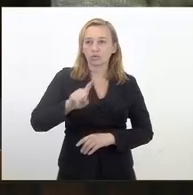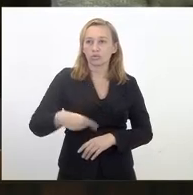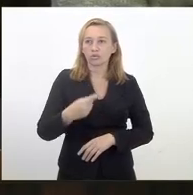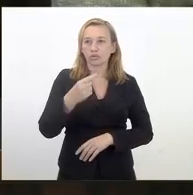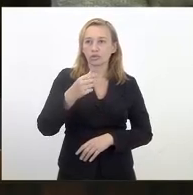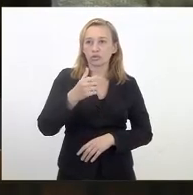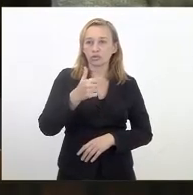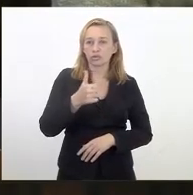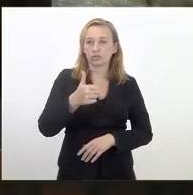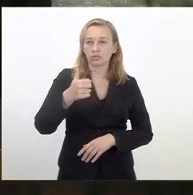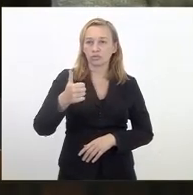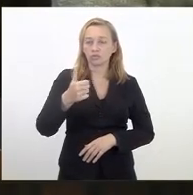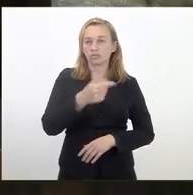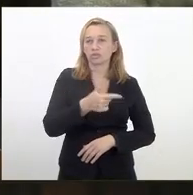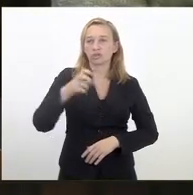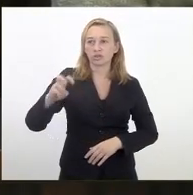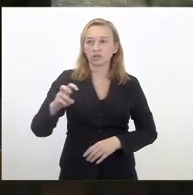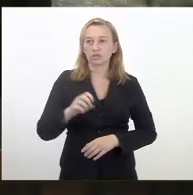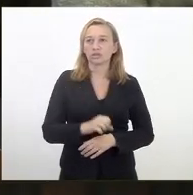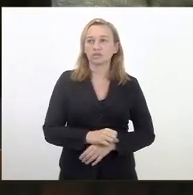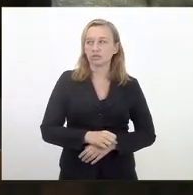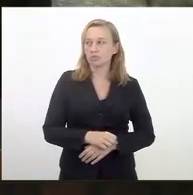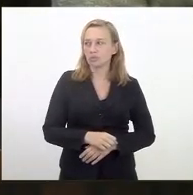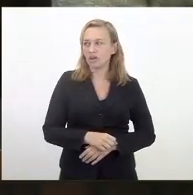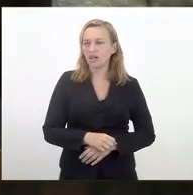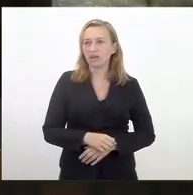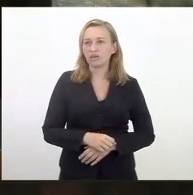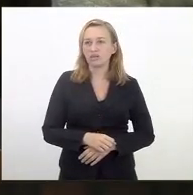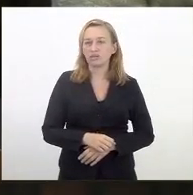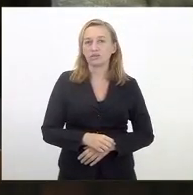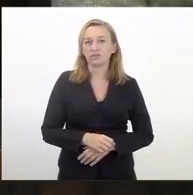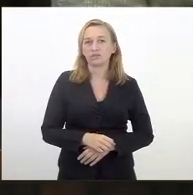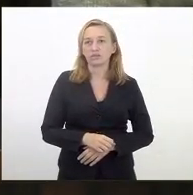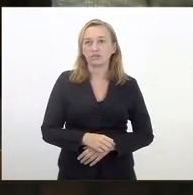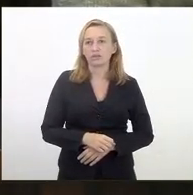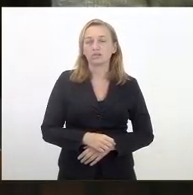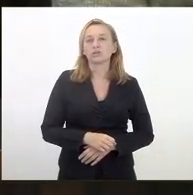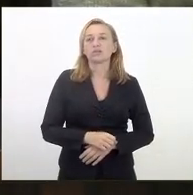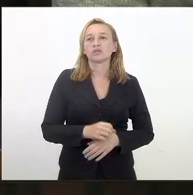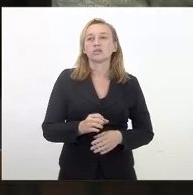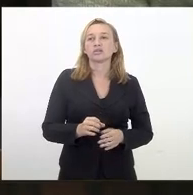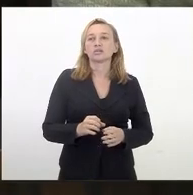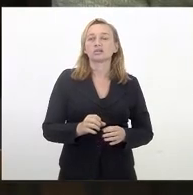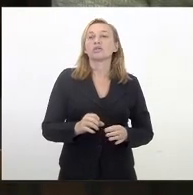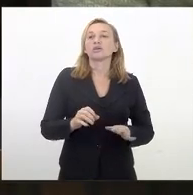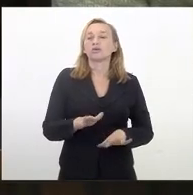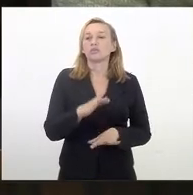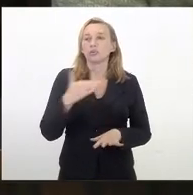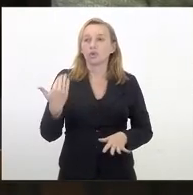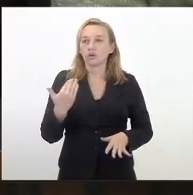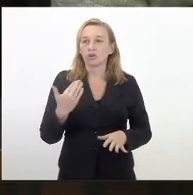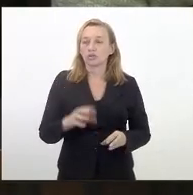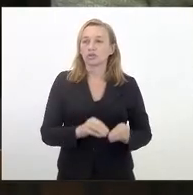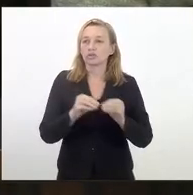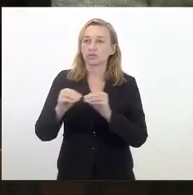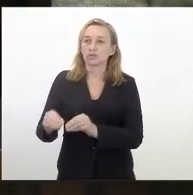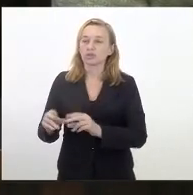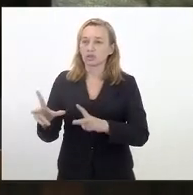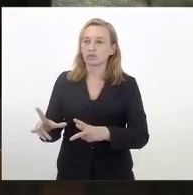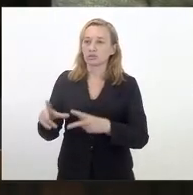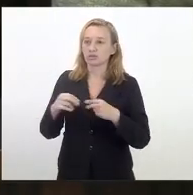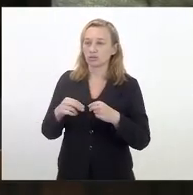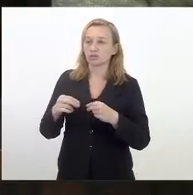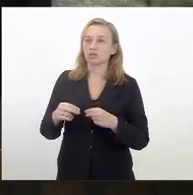seja mais de dois mil e vinte e dispõe sobre a isenção do Imposto sobre transmissão causa Mortis e doação financeira e de quaisquer bens ou